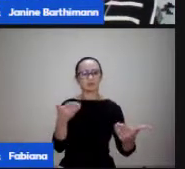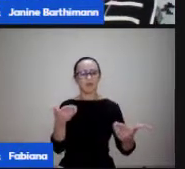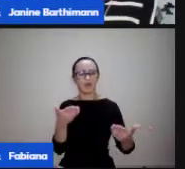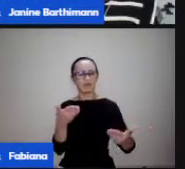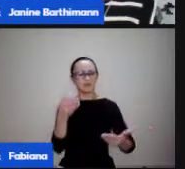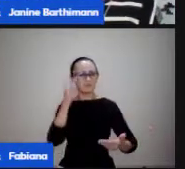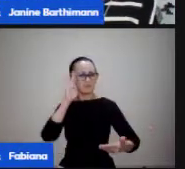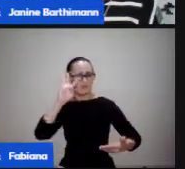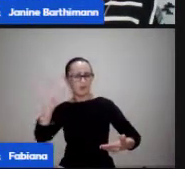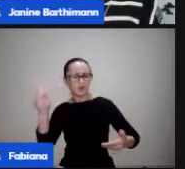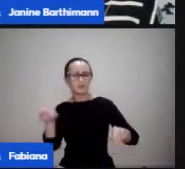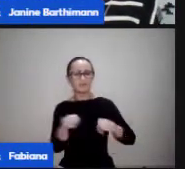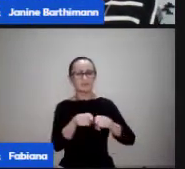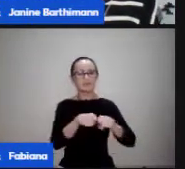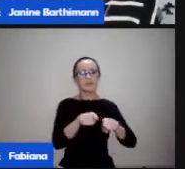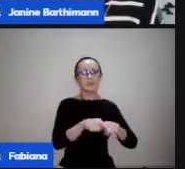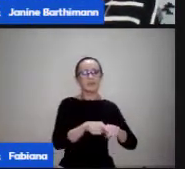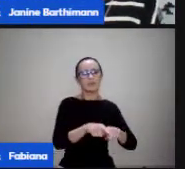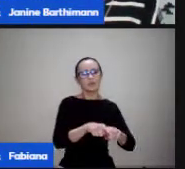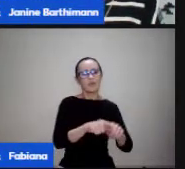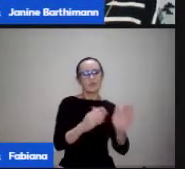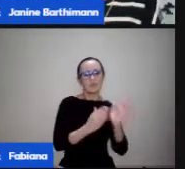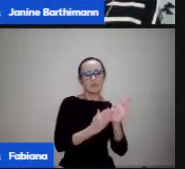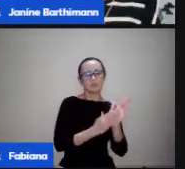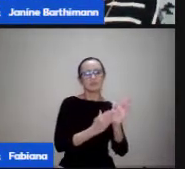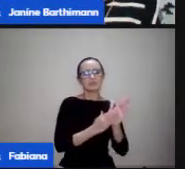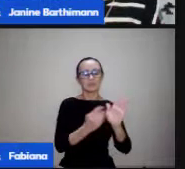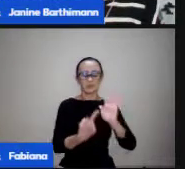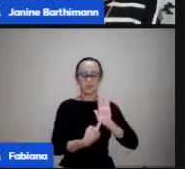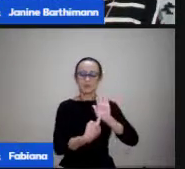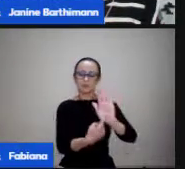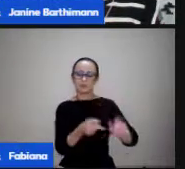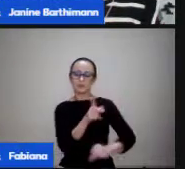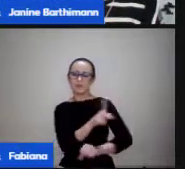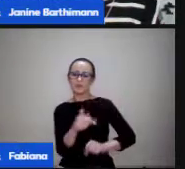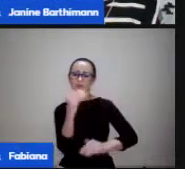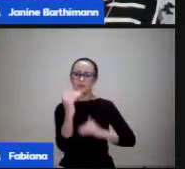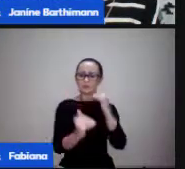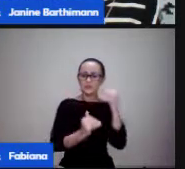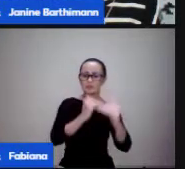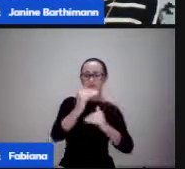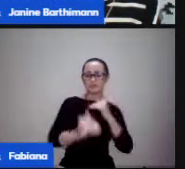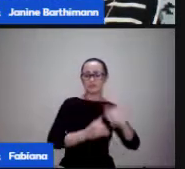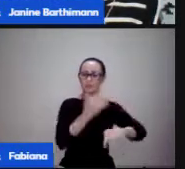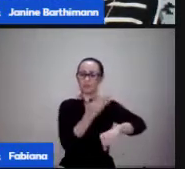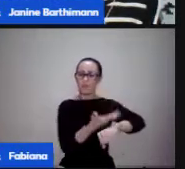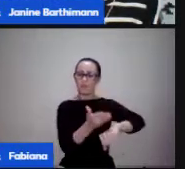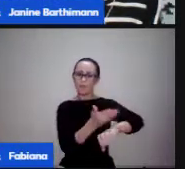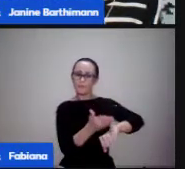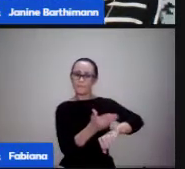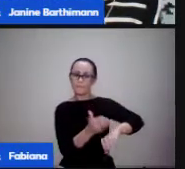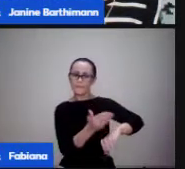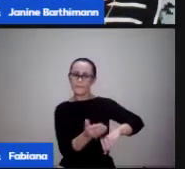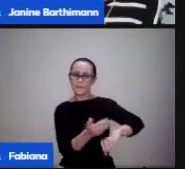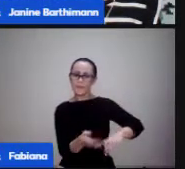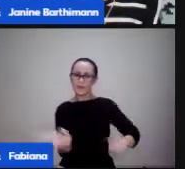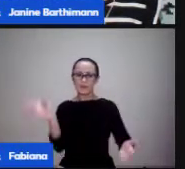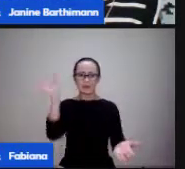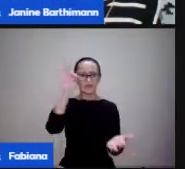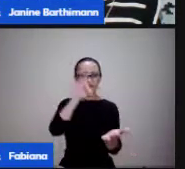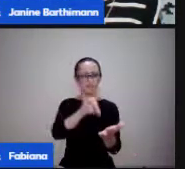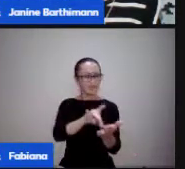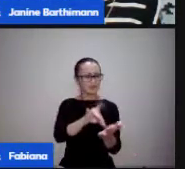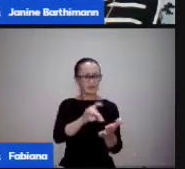e metodológicos que propiciem ao professor o desenvolvimento de uma prática pedagógica